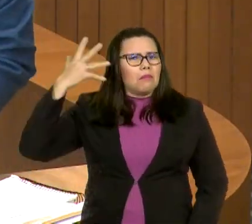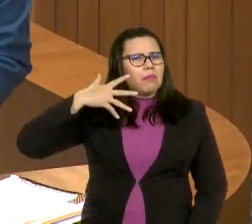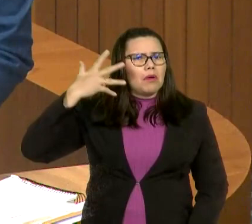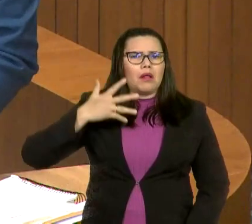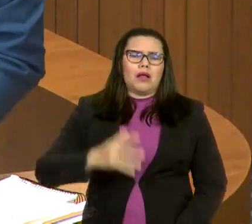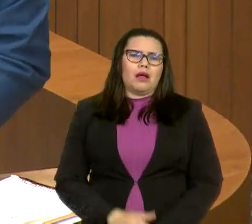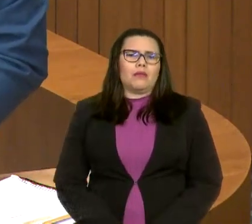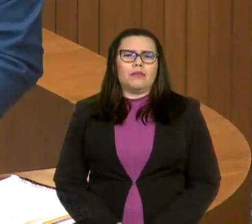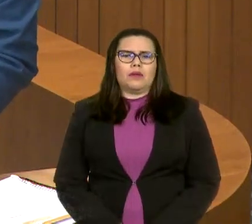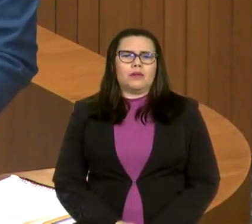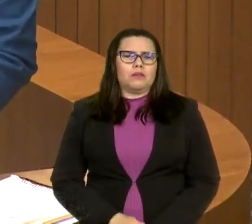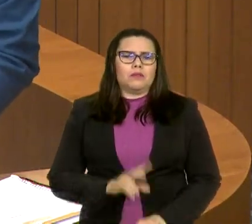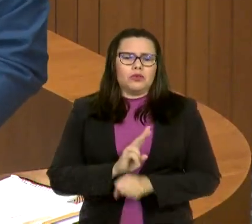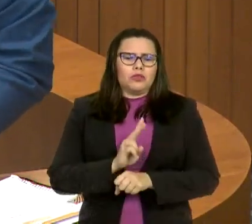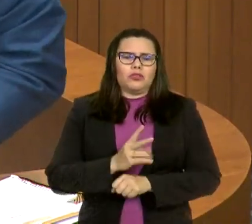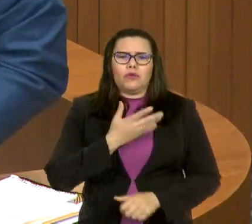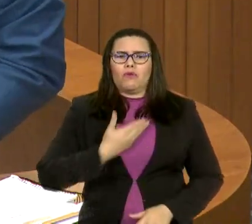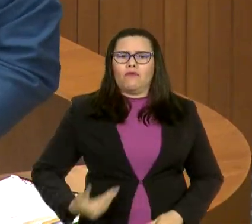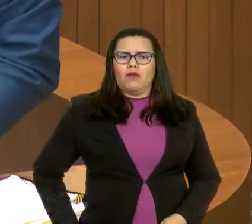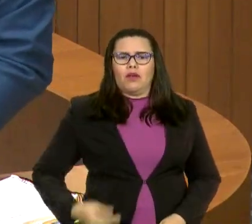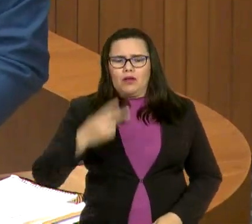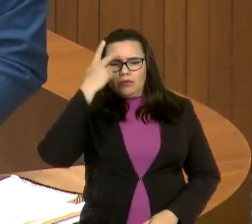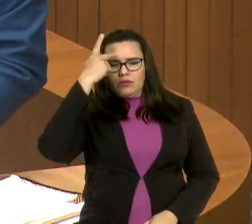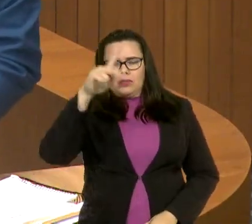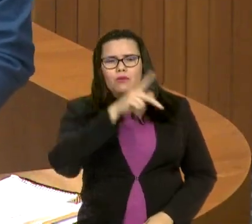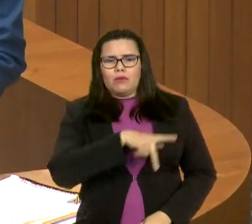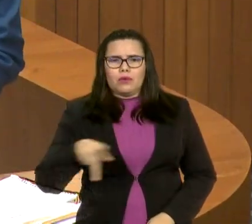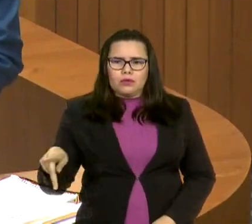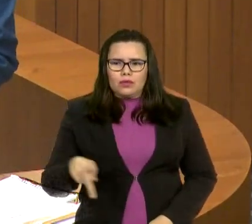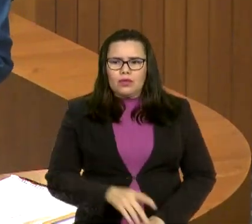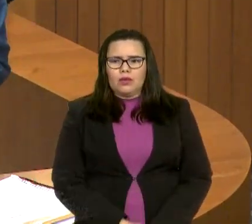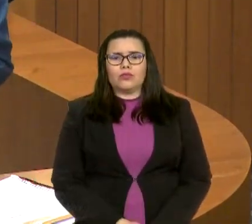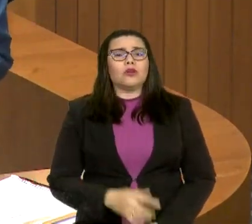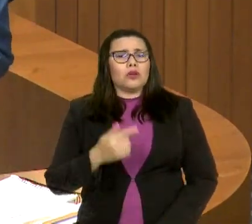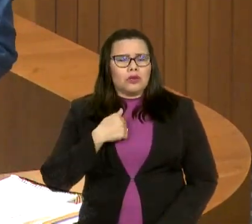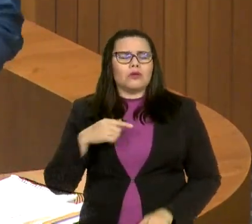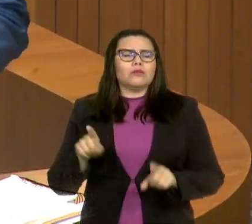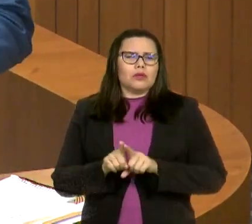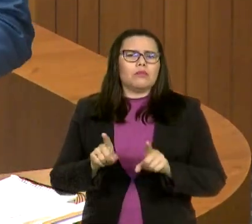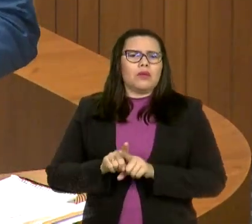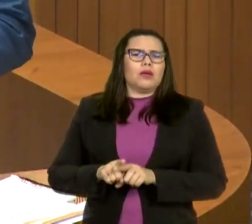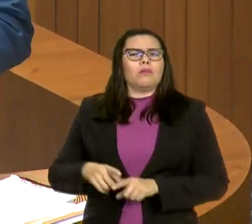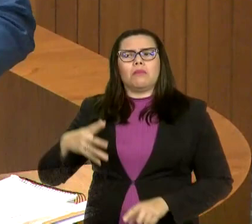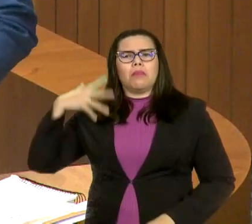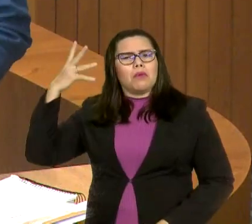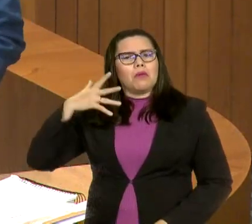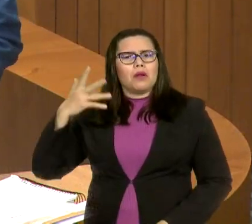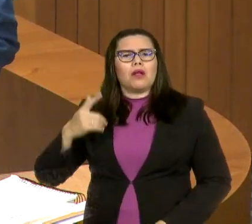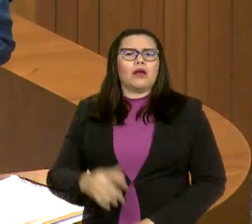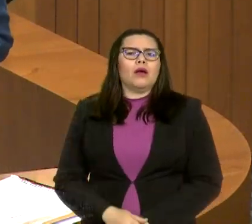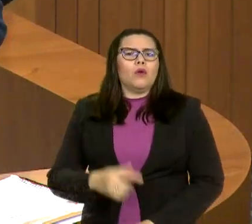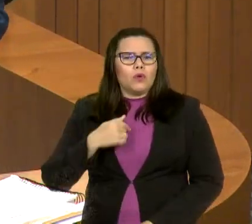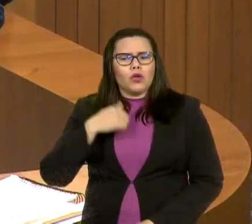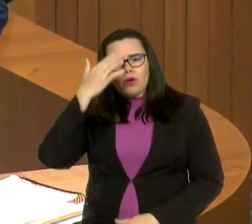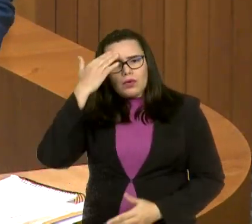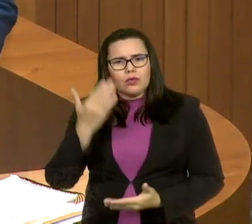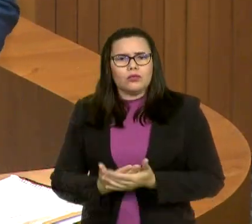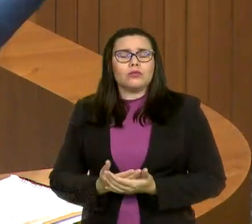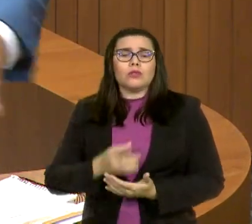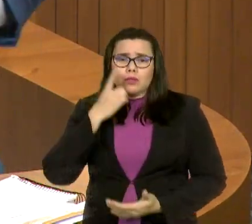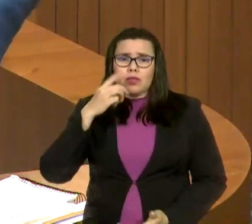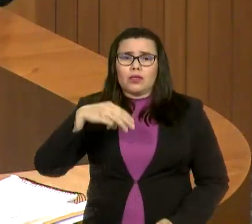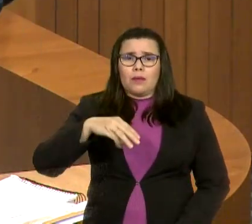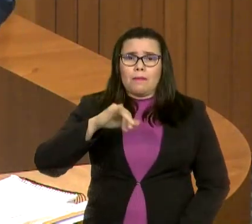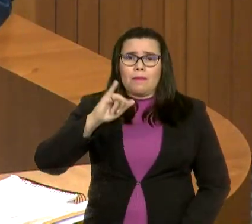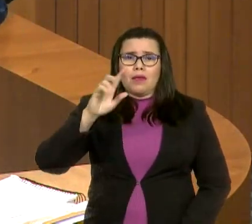governo dele, o presidente dele, assim como eu tenho para defender o que eu acredito. Deputada Mical tem o direito de falar o que ela quer. E